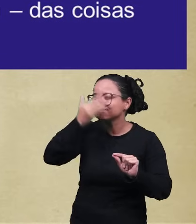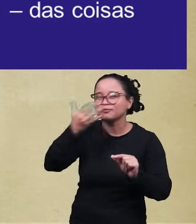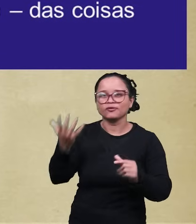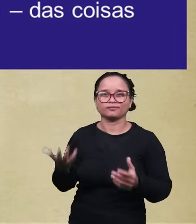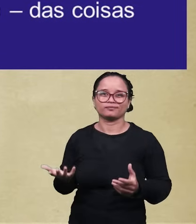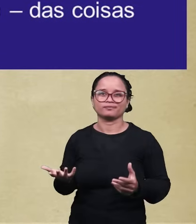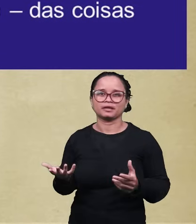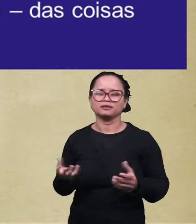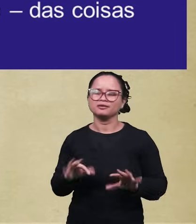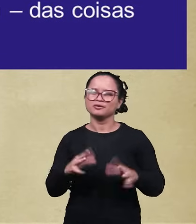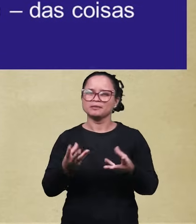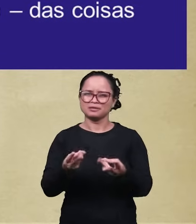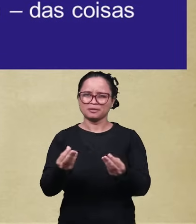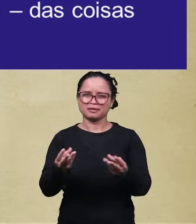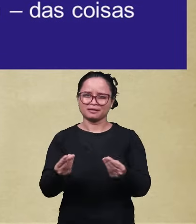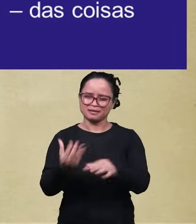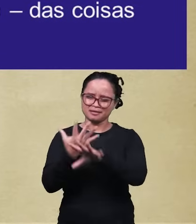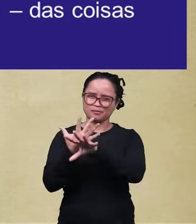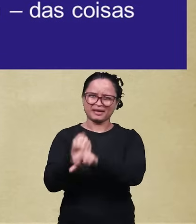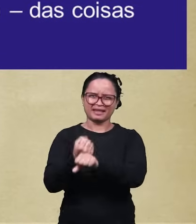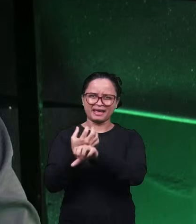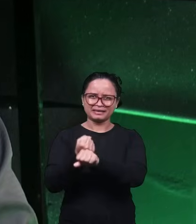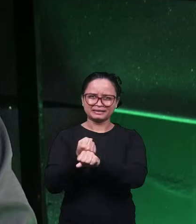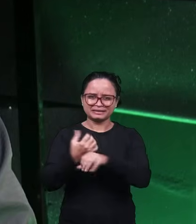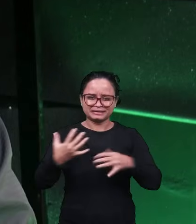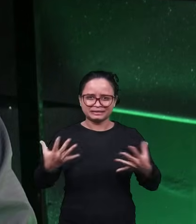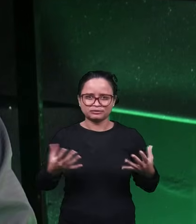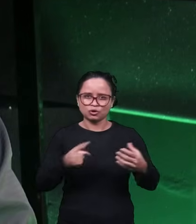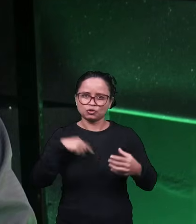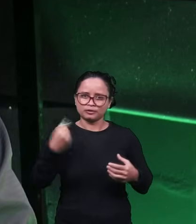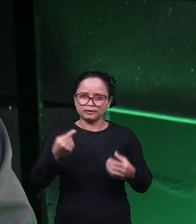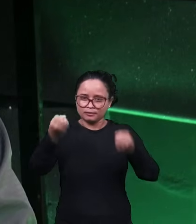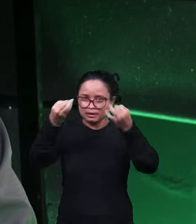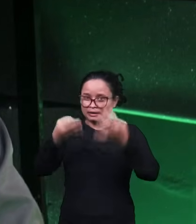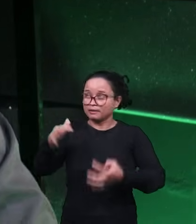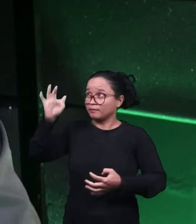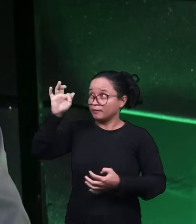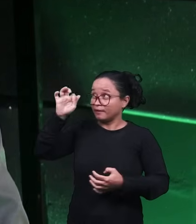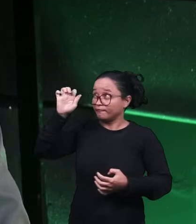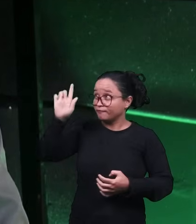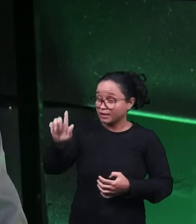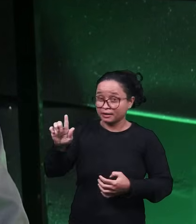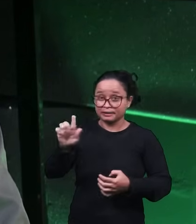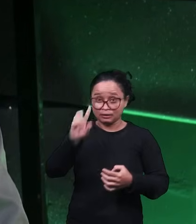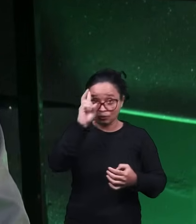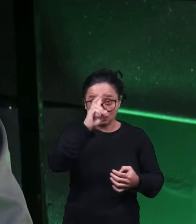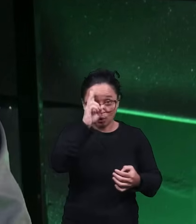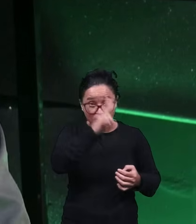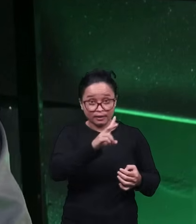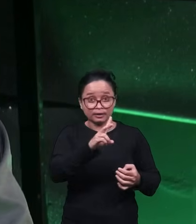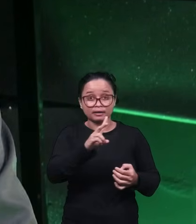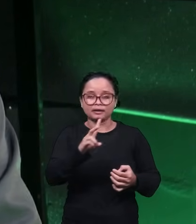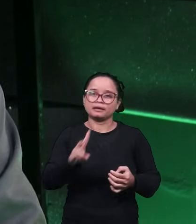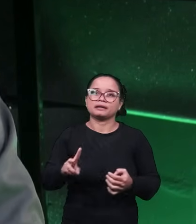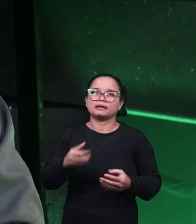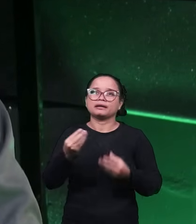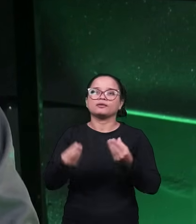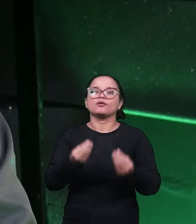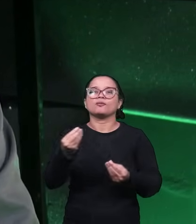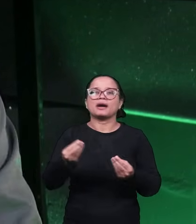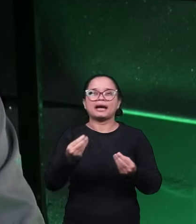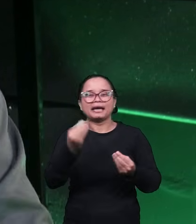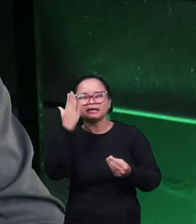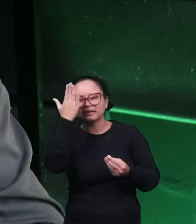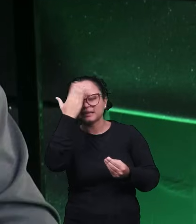substância, de matéria, mas deixar muito bem explicado que quando nós falamos de fé histórica, né, a coisificação da fé, essas